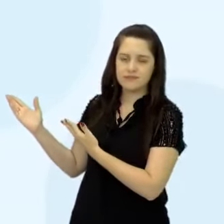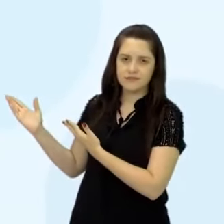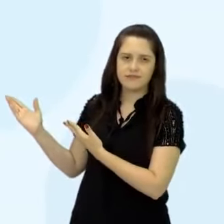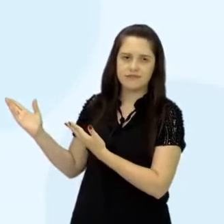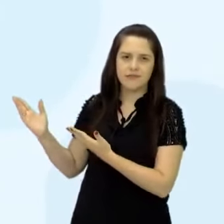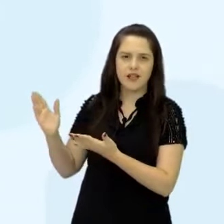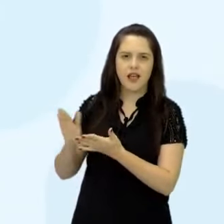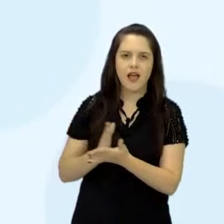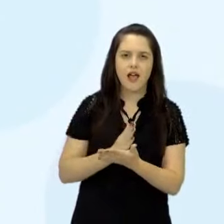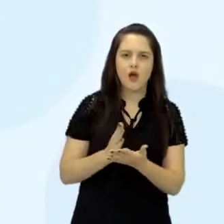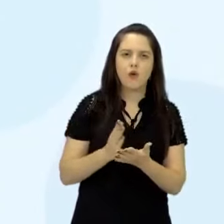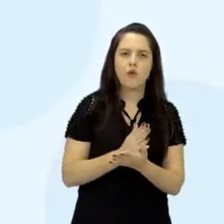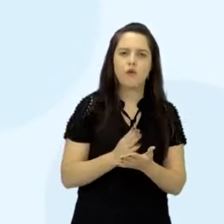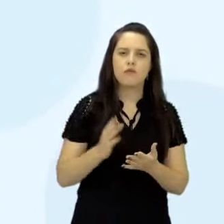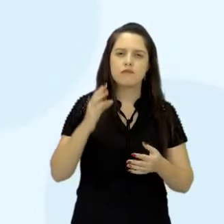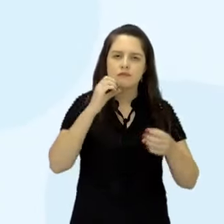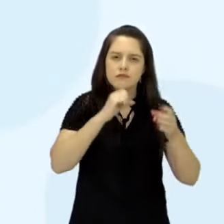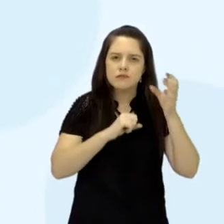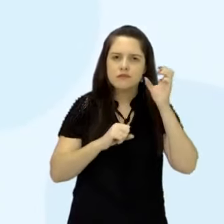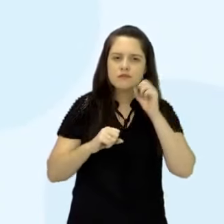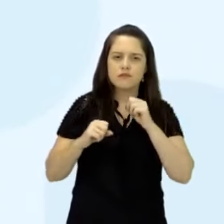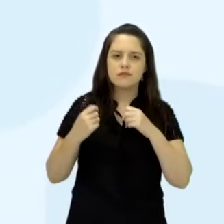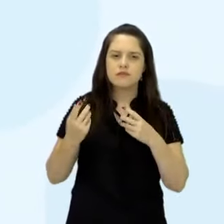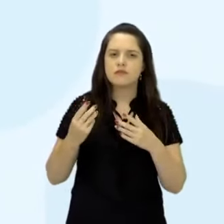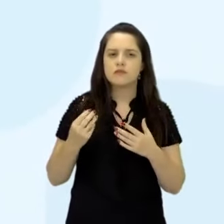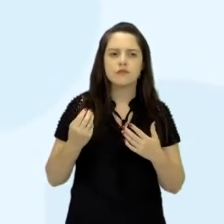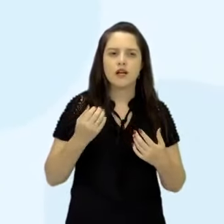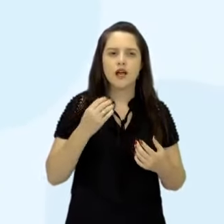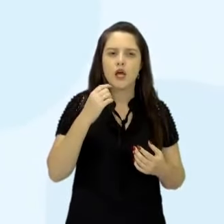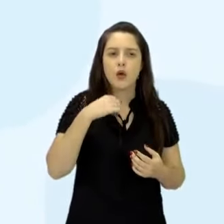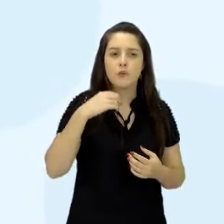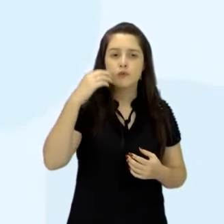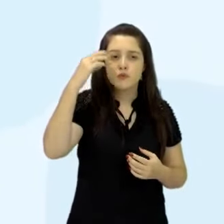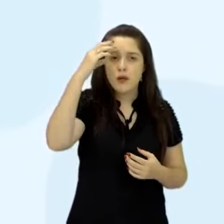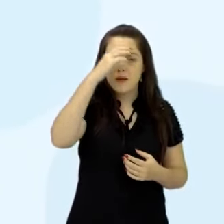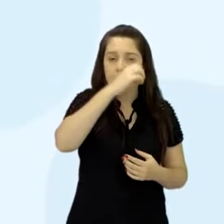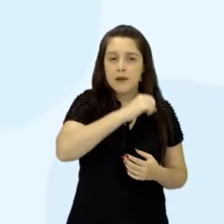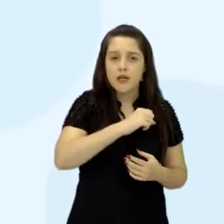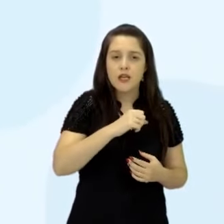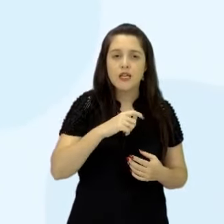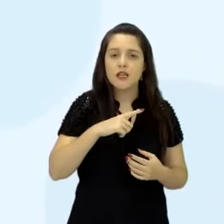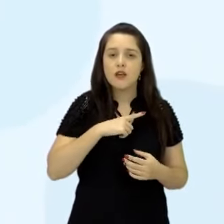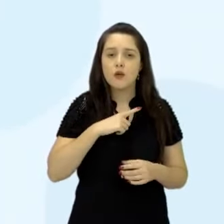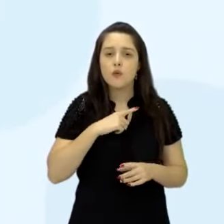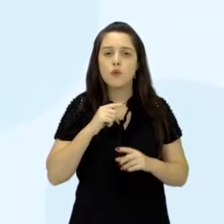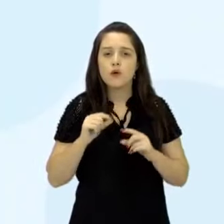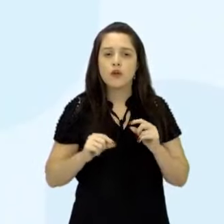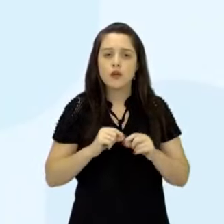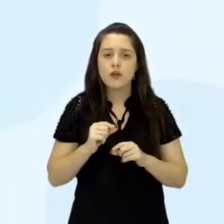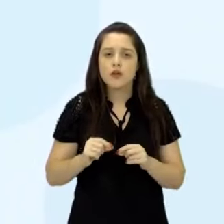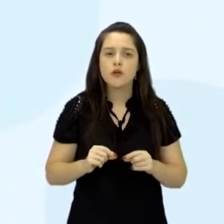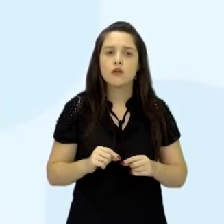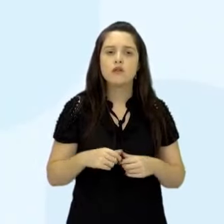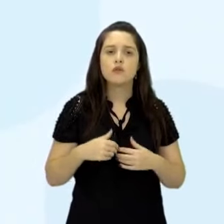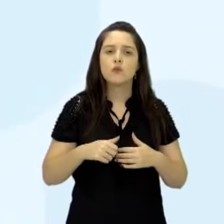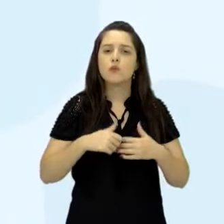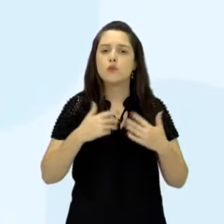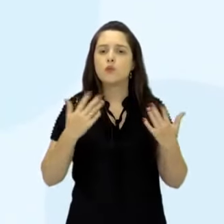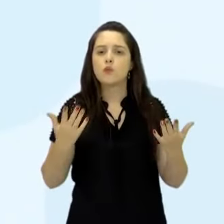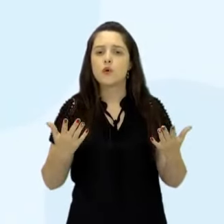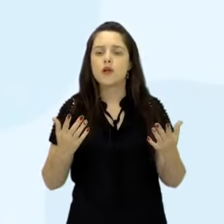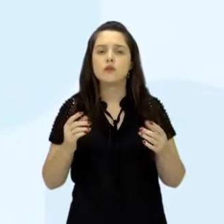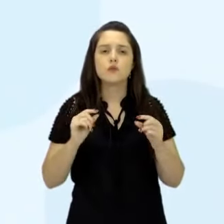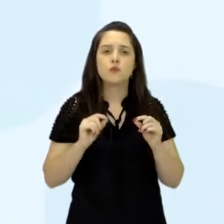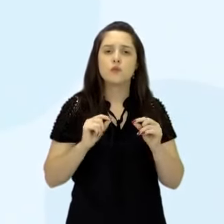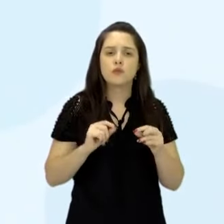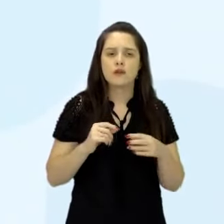algumas perguntas. Eu sou bom em quê? Eu preciso aprender a? Eu tenho medo de? Eu me animo quando? Quando o quê,